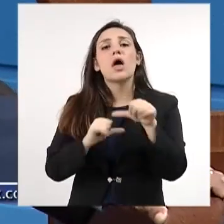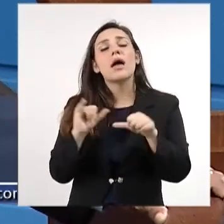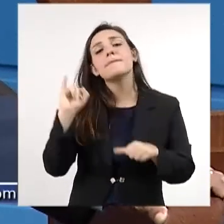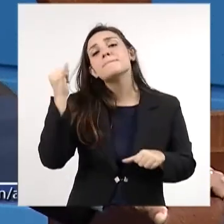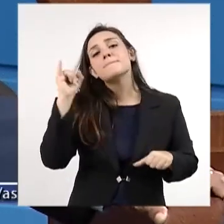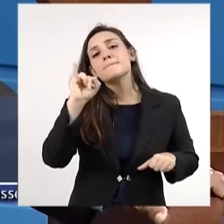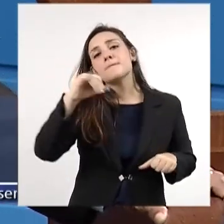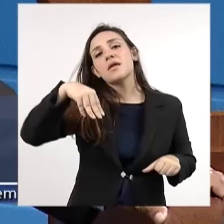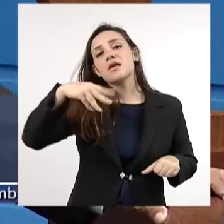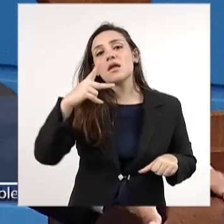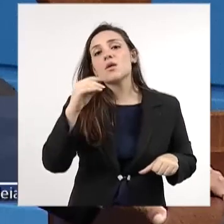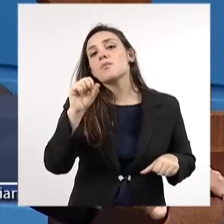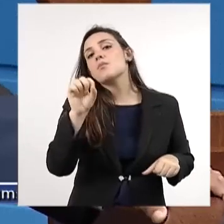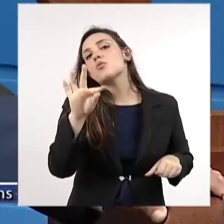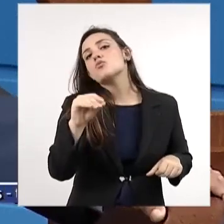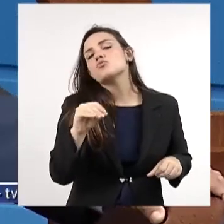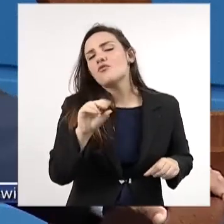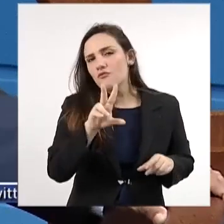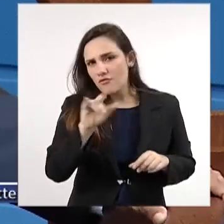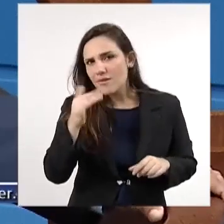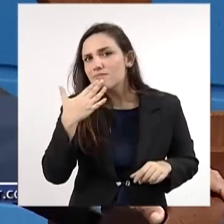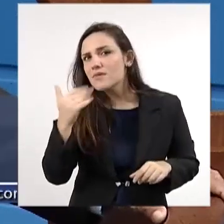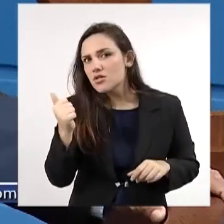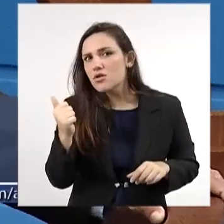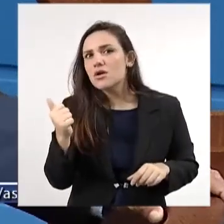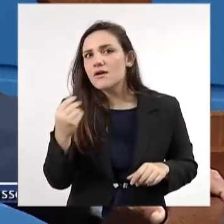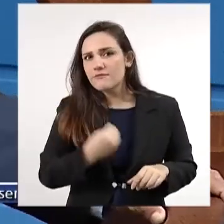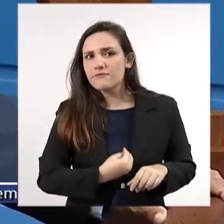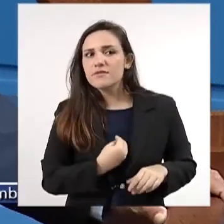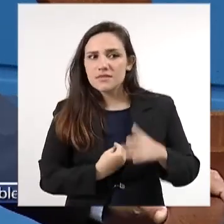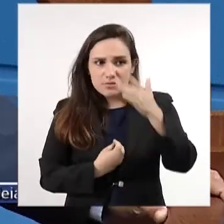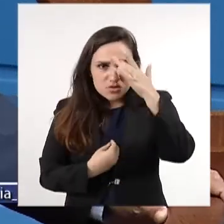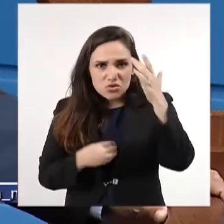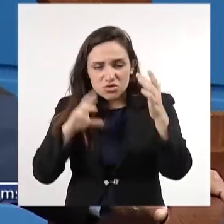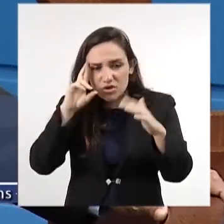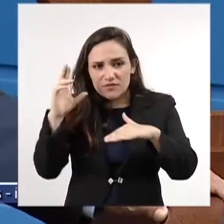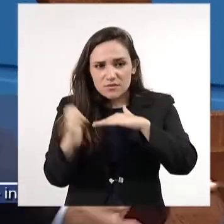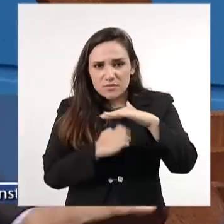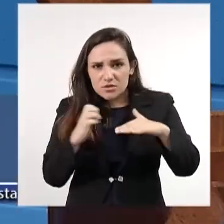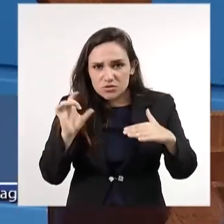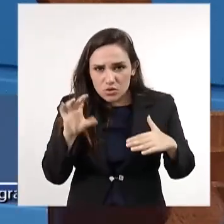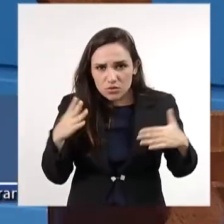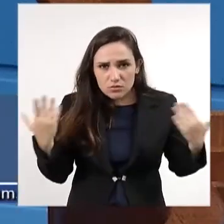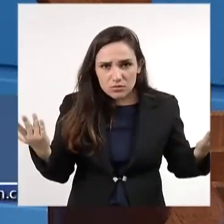vai melhorar a vida, principalmente daqueles que têm coragem de fazer investimento no nosso país. É isso. Obrigado, senhor presidente.